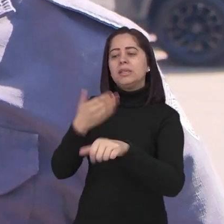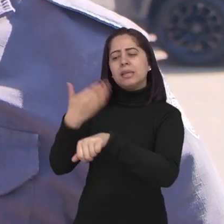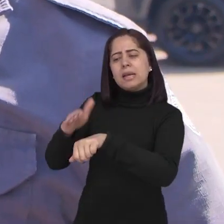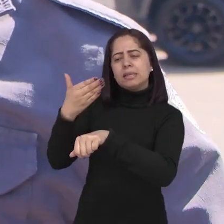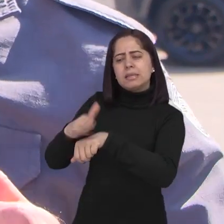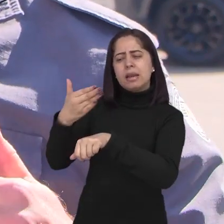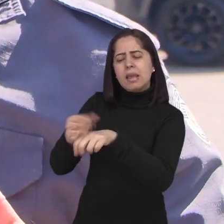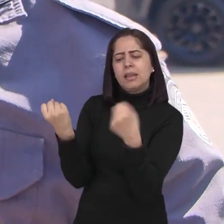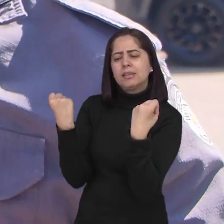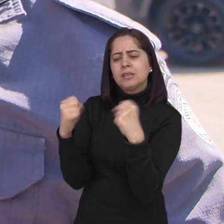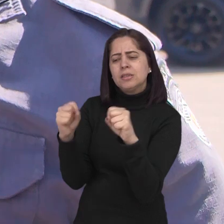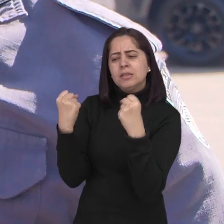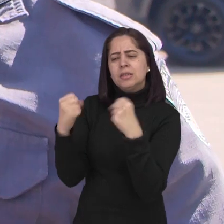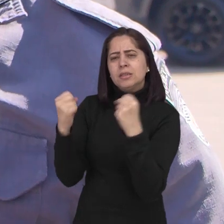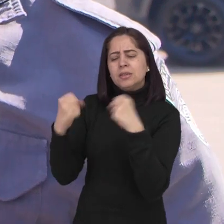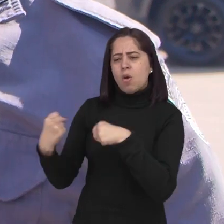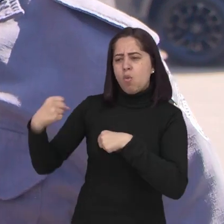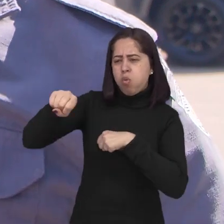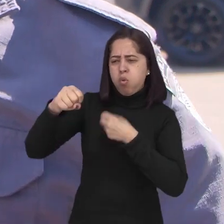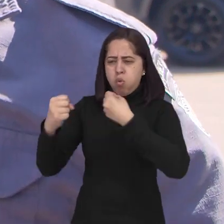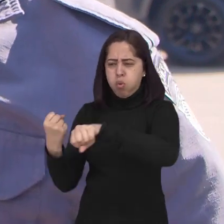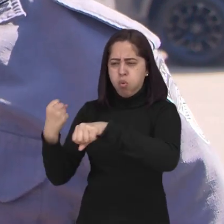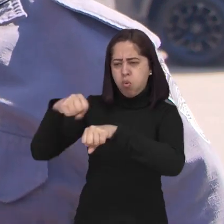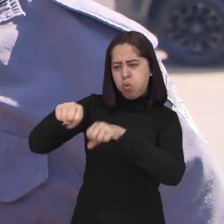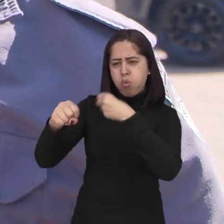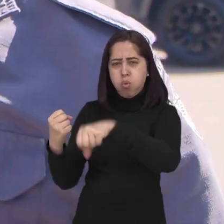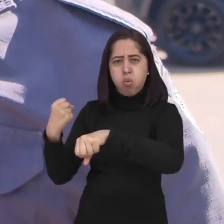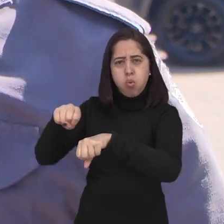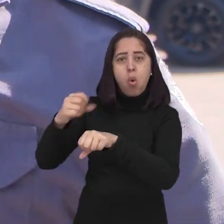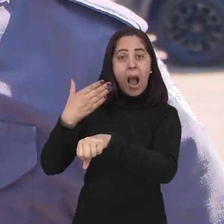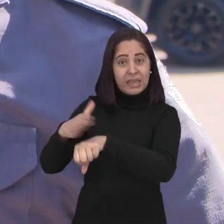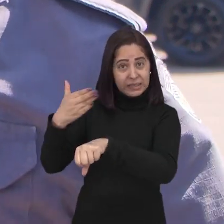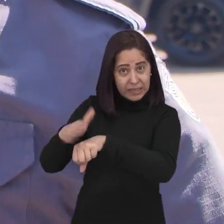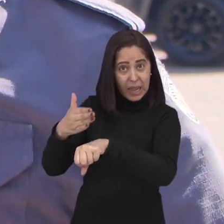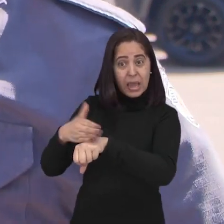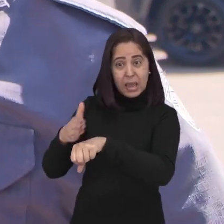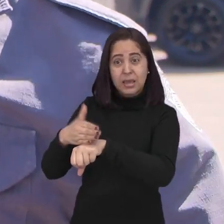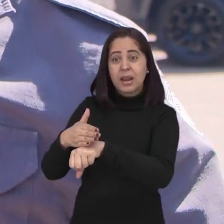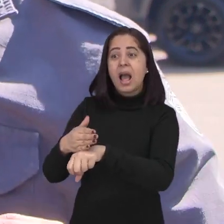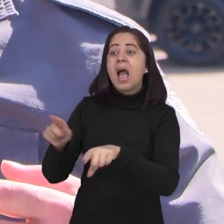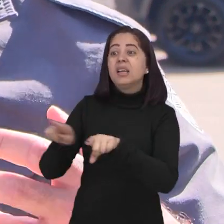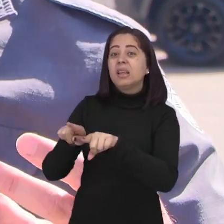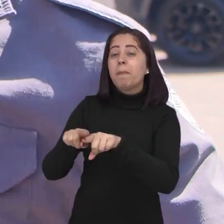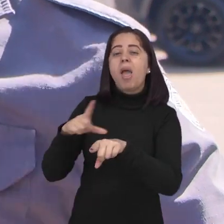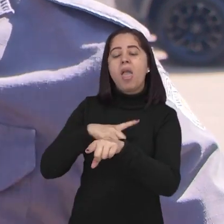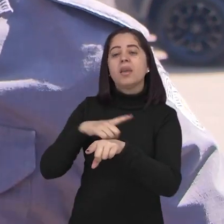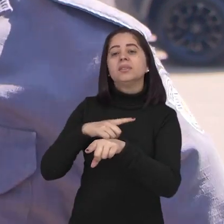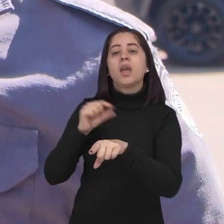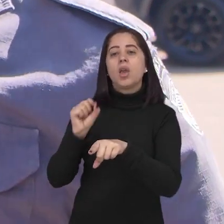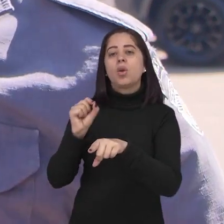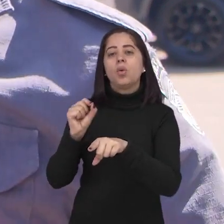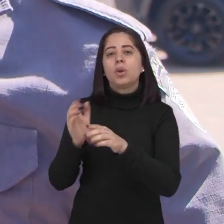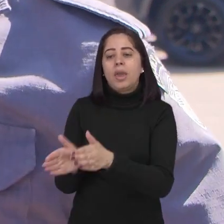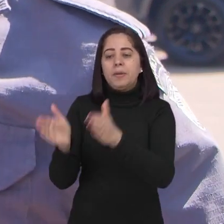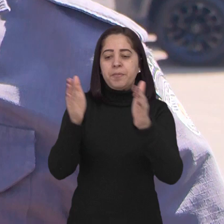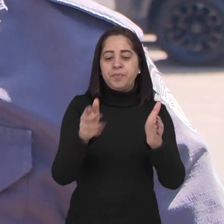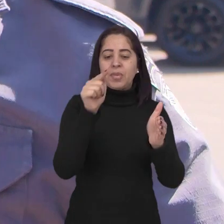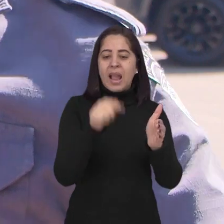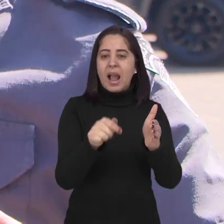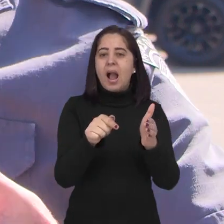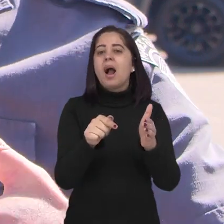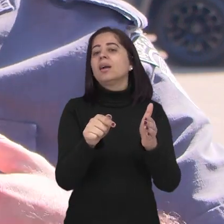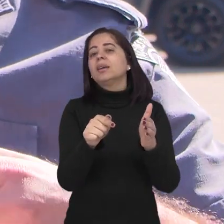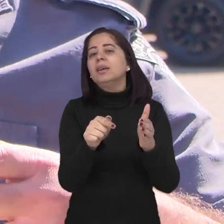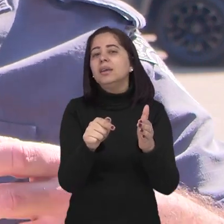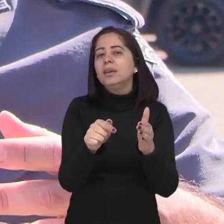atividade física, treinamento de defesa pessoal, artes marciais. Também nós temos a nossa capelania, que trabalha a parte